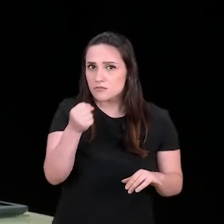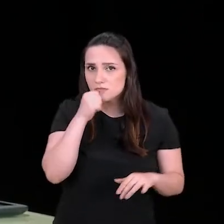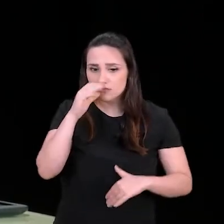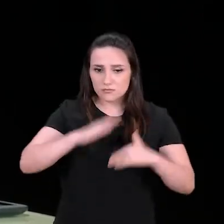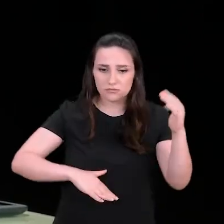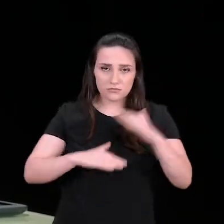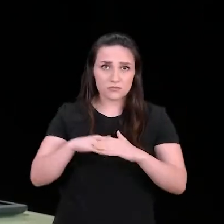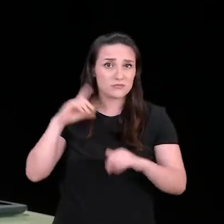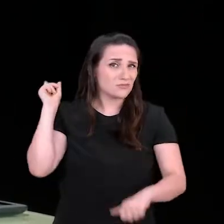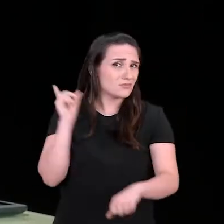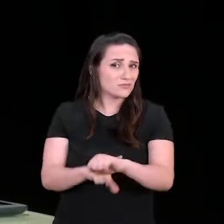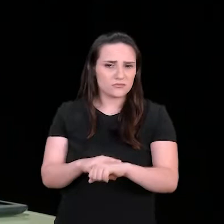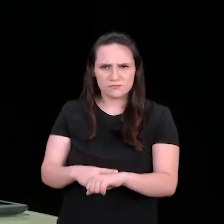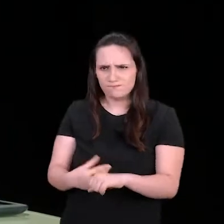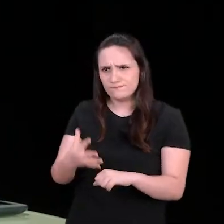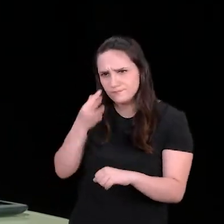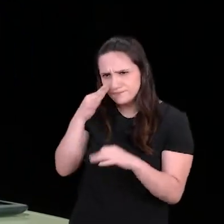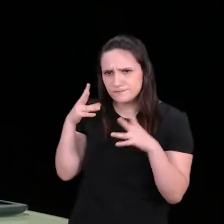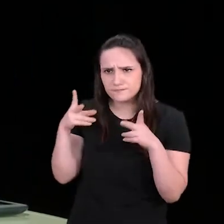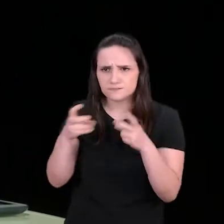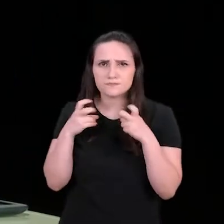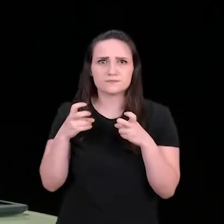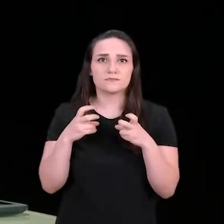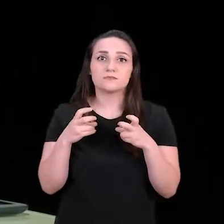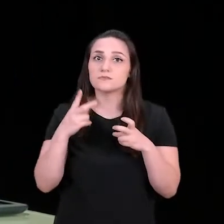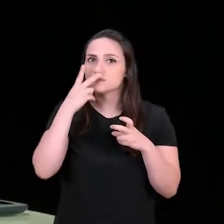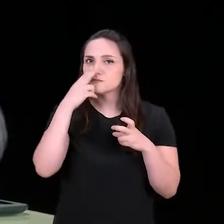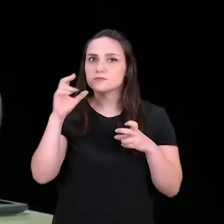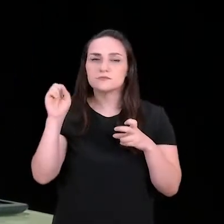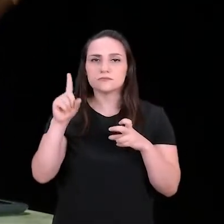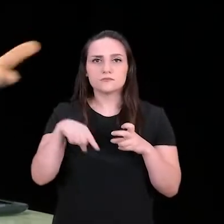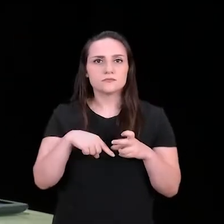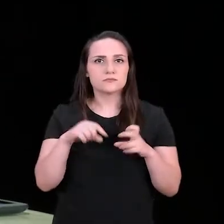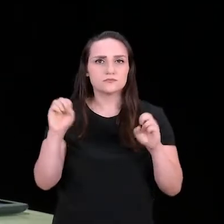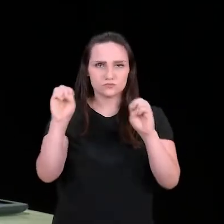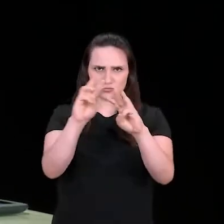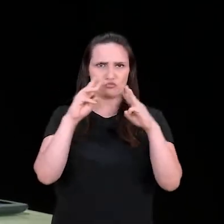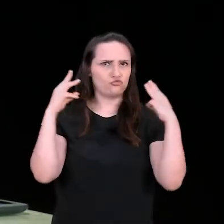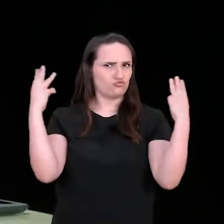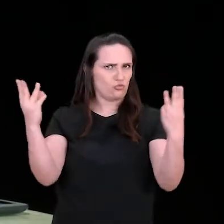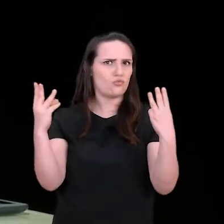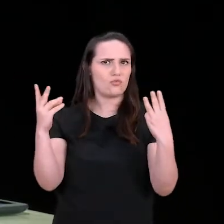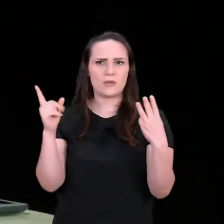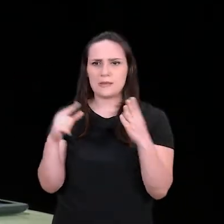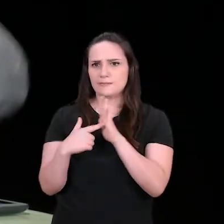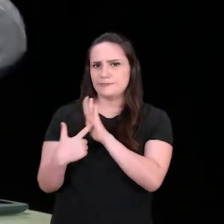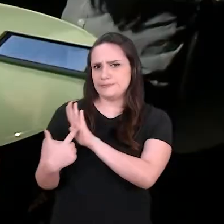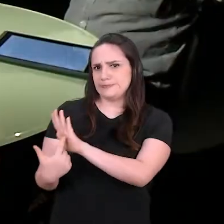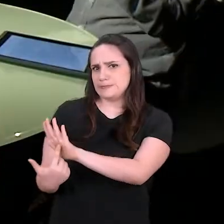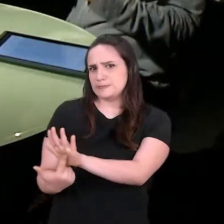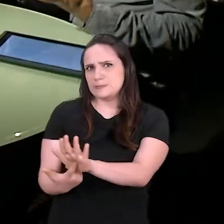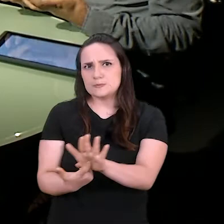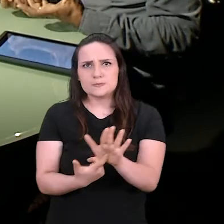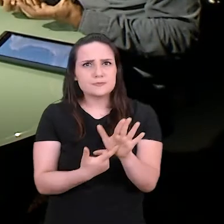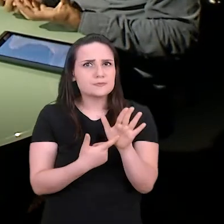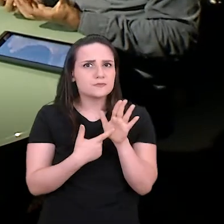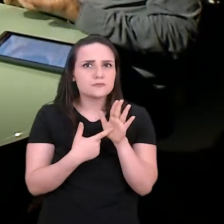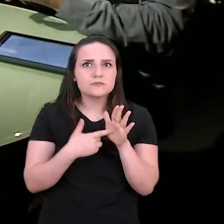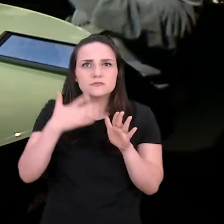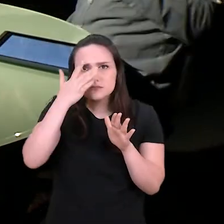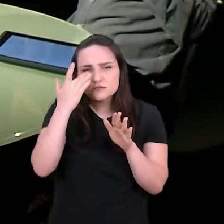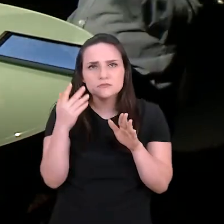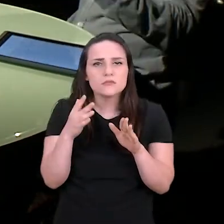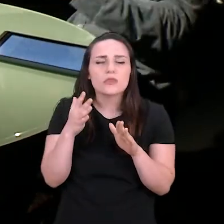está acontecendo, o show, né? A gente pode chamar isso de um show, ou a essência